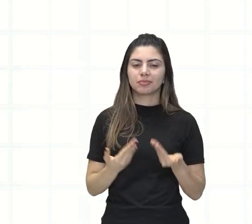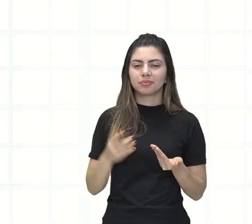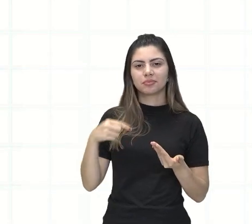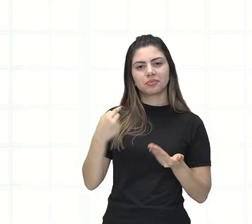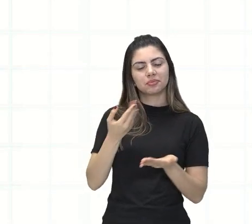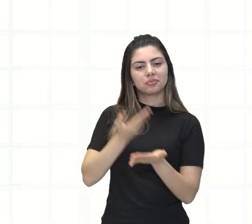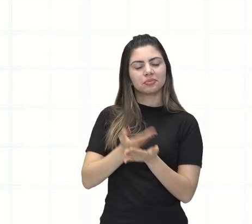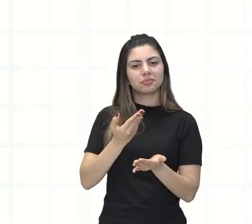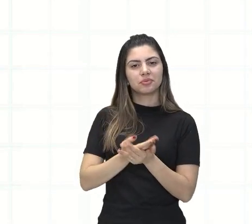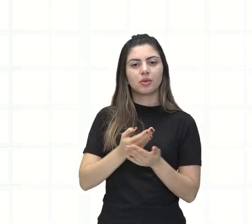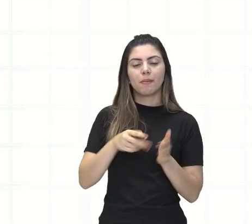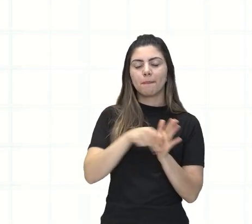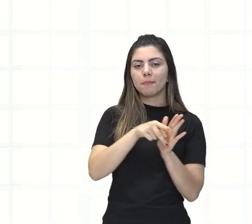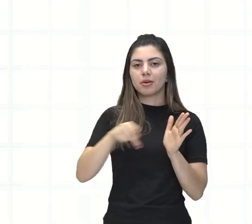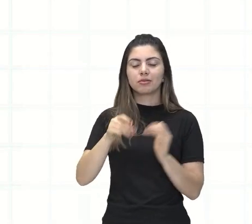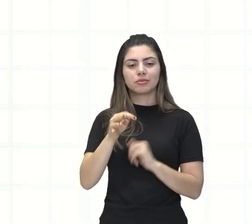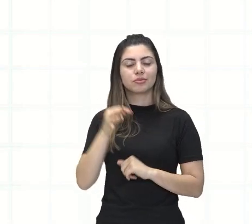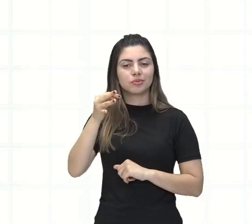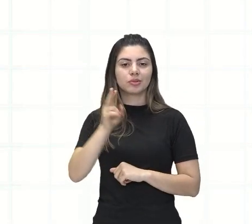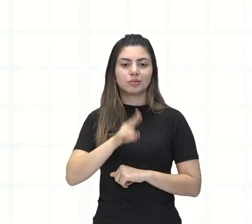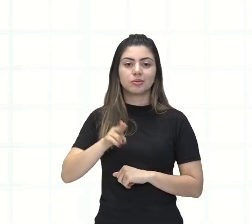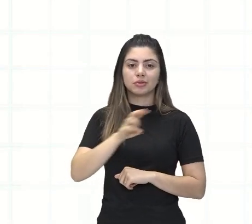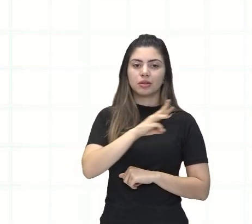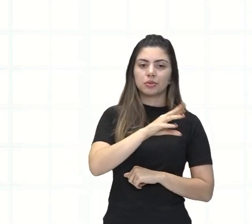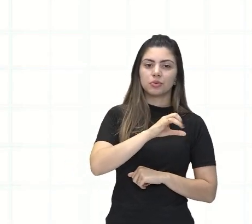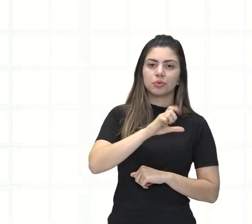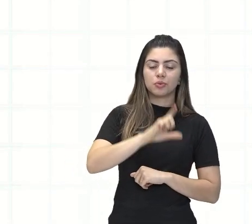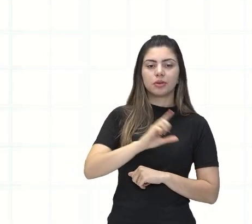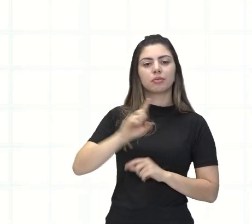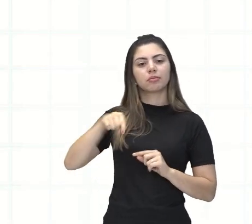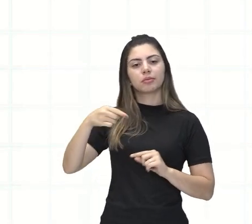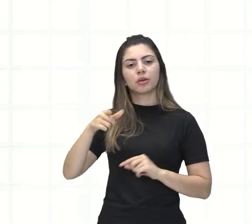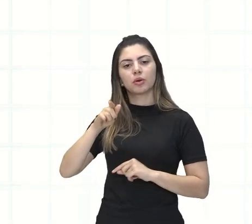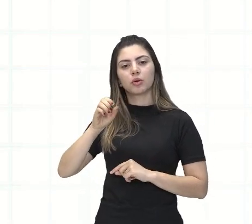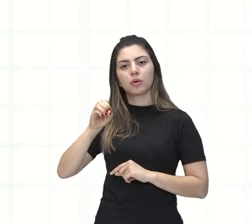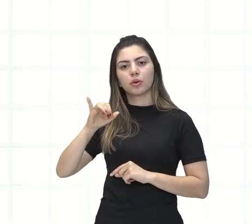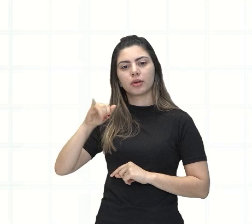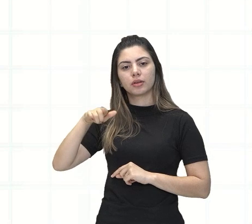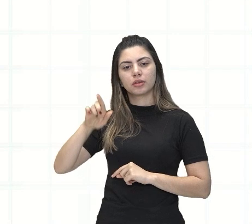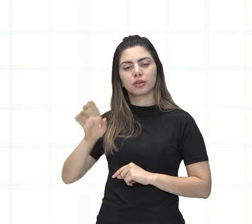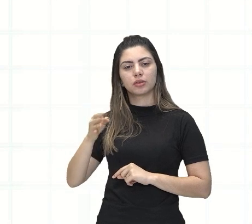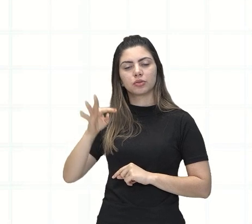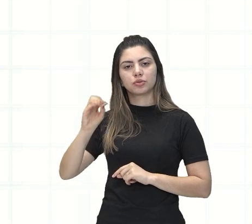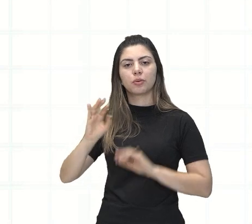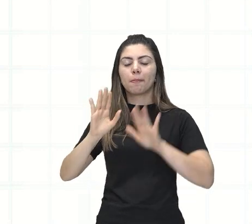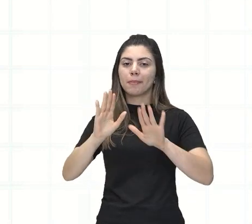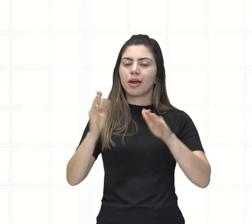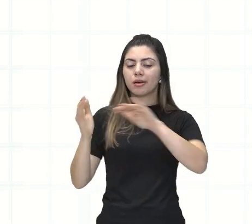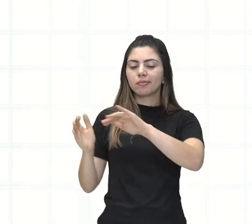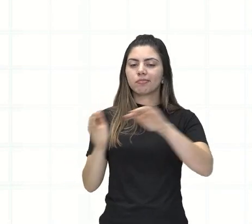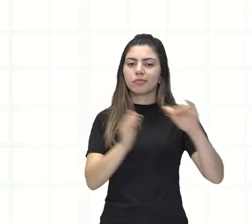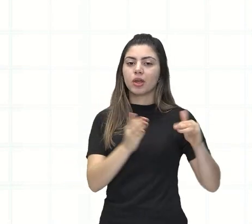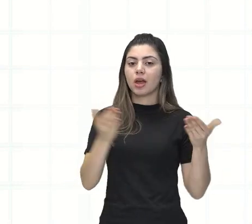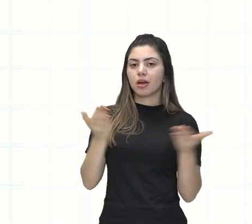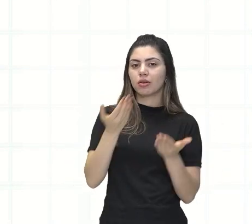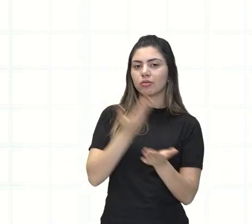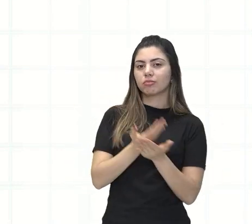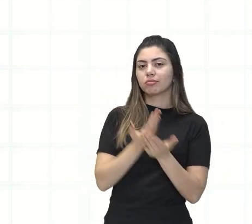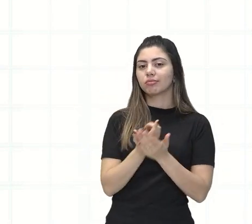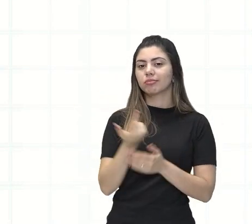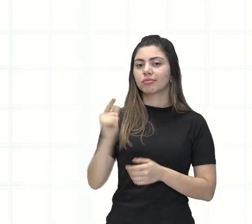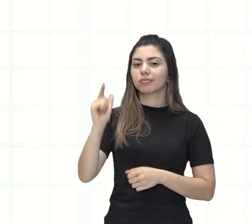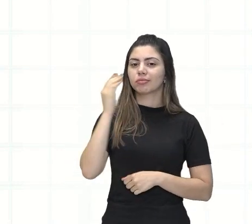futuro, tanto com o will como com o going to. E agora nós vamos para o nosso próximo conteúdo da aula, que são